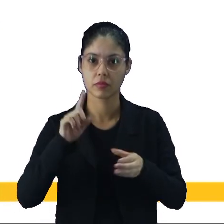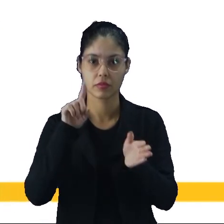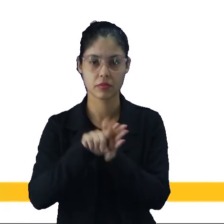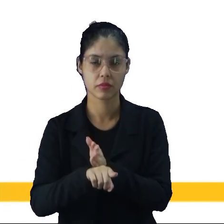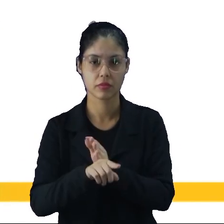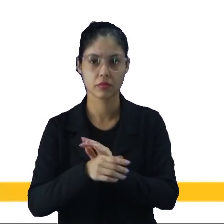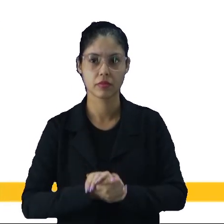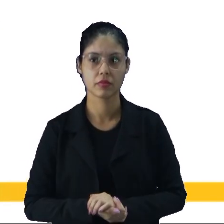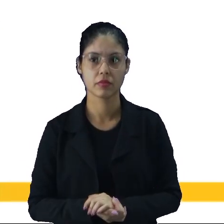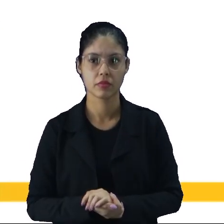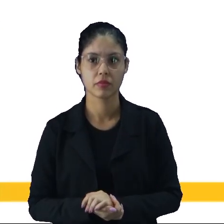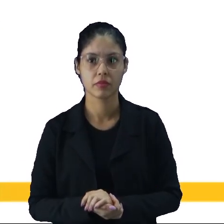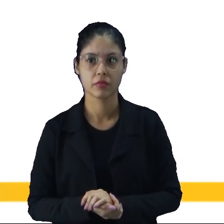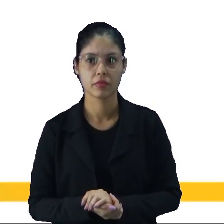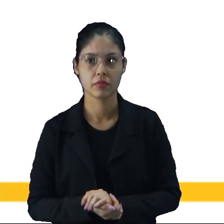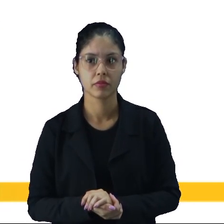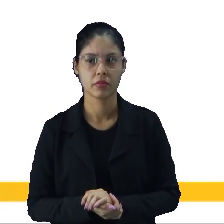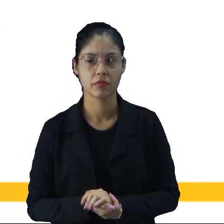questão.